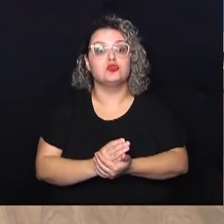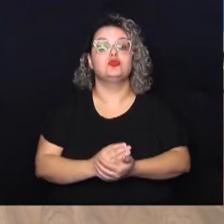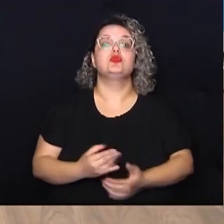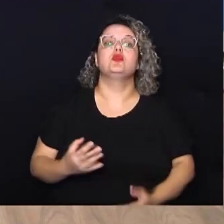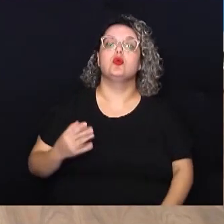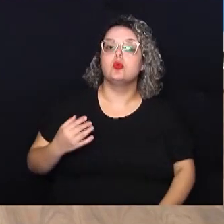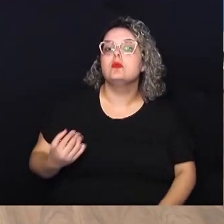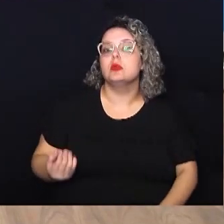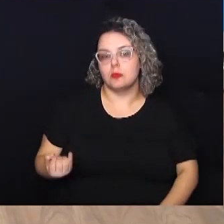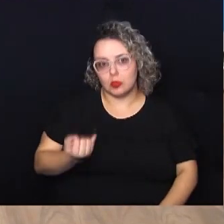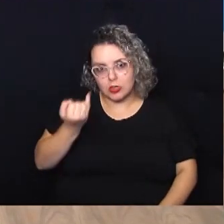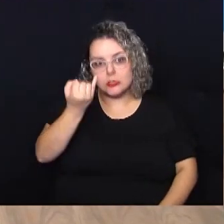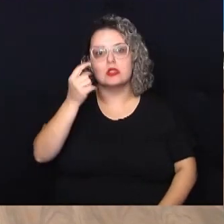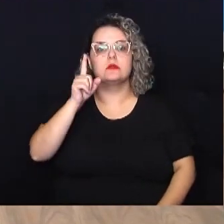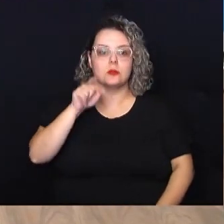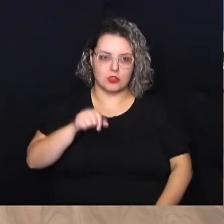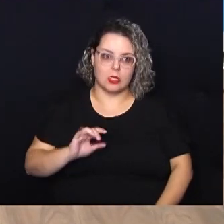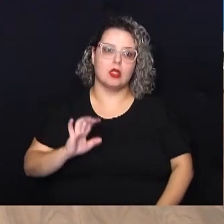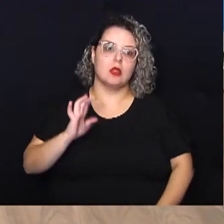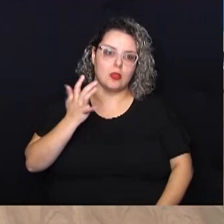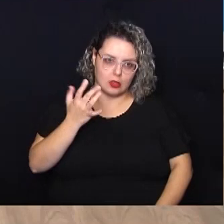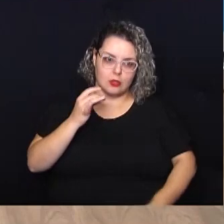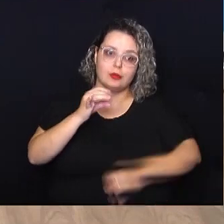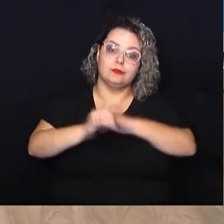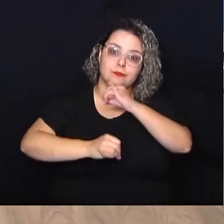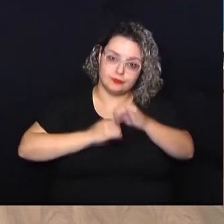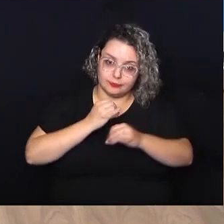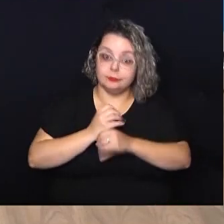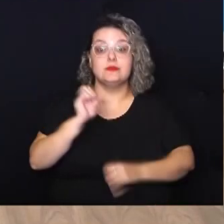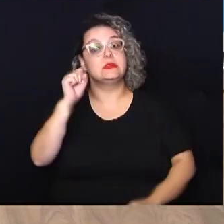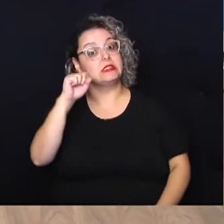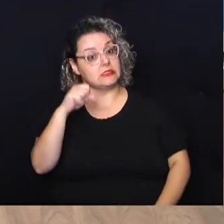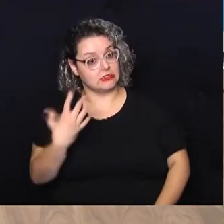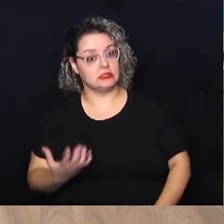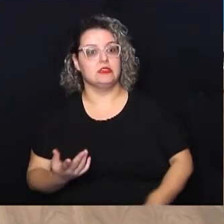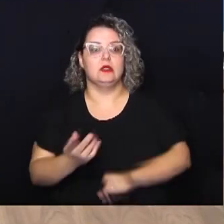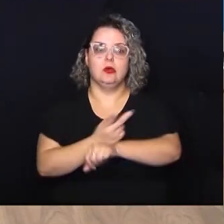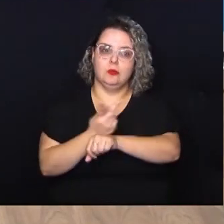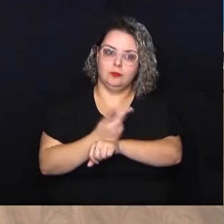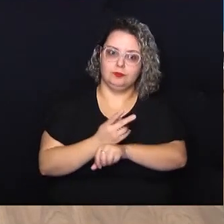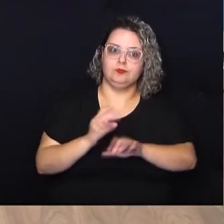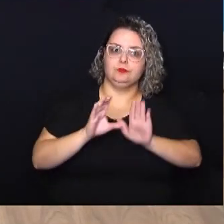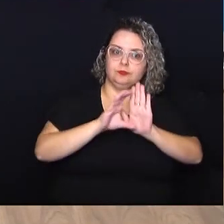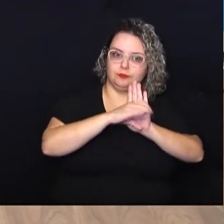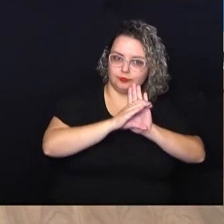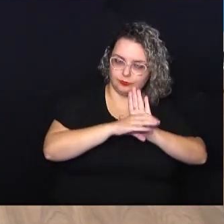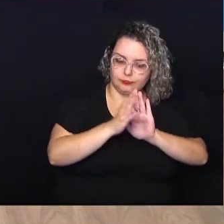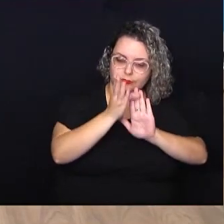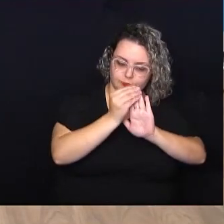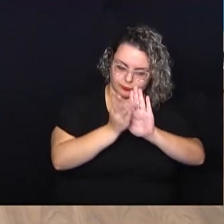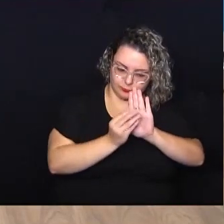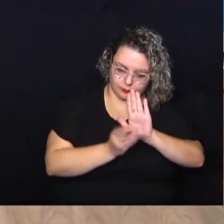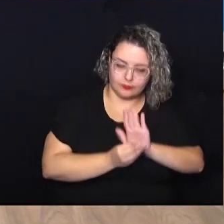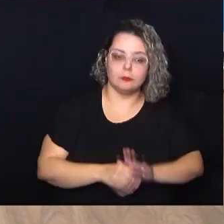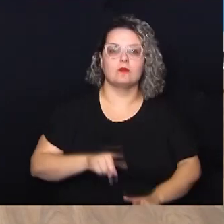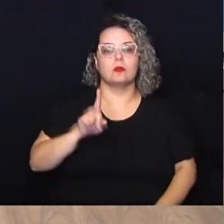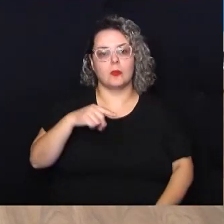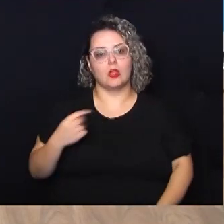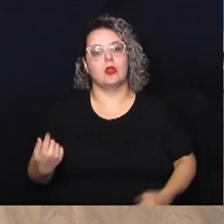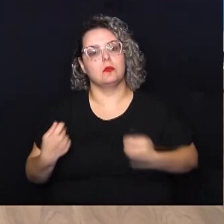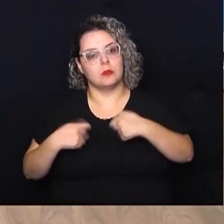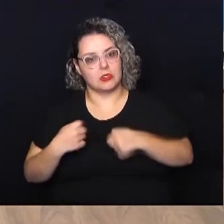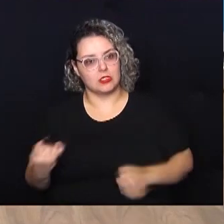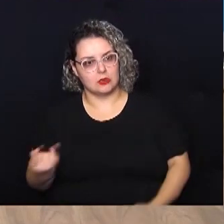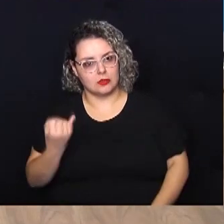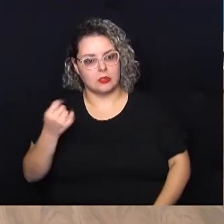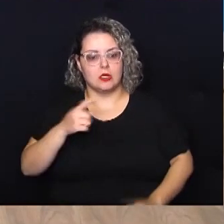credibilidade também, porque isso acontece na internet. Sim. Então, vão atrás de conteúdo, porque ele é necessário para fazer